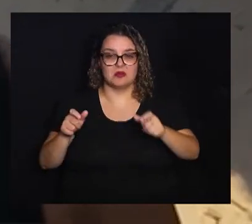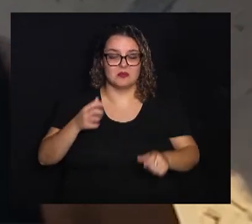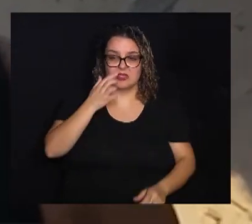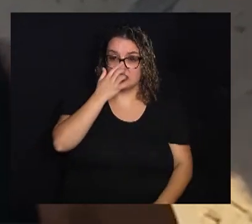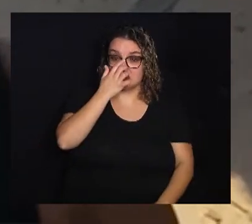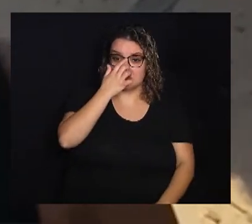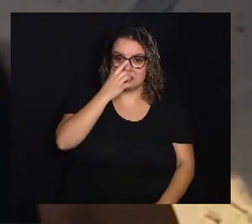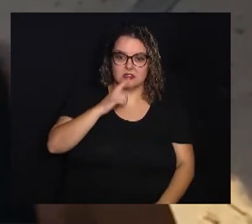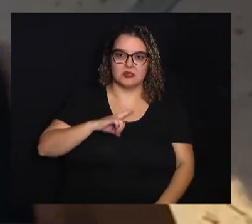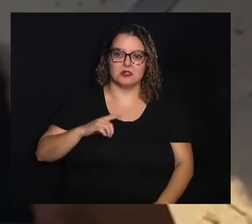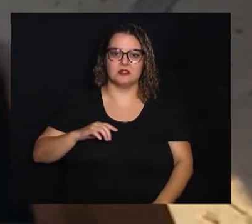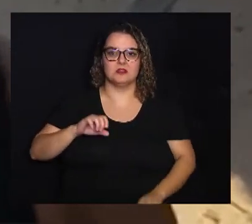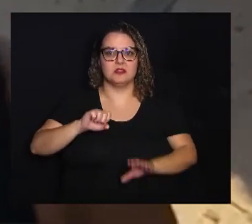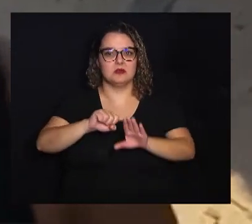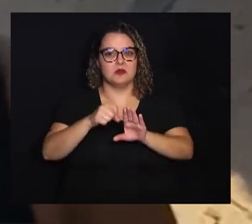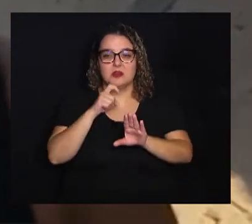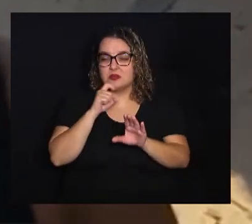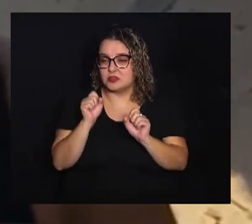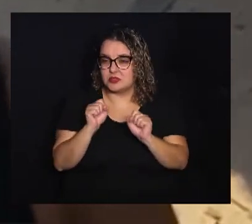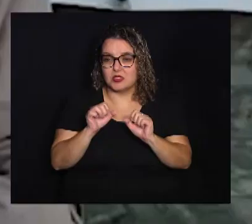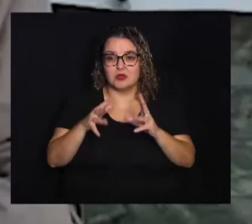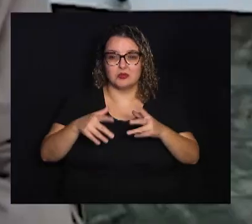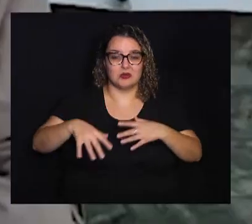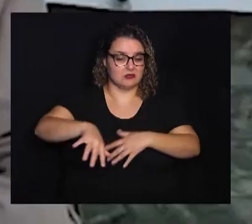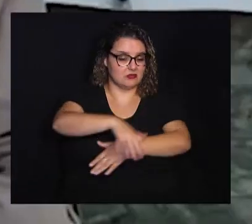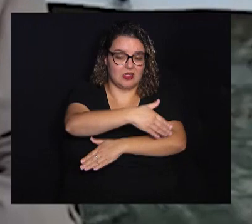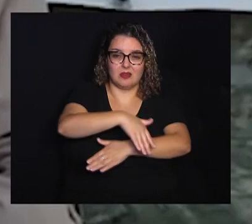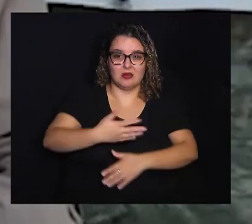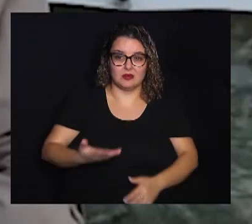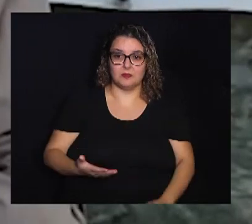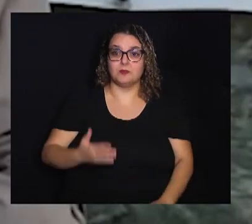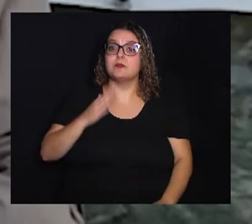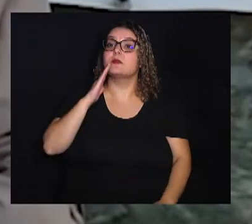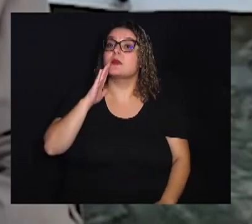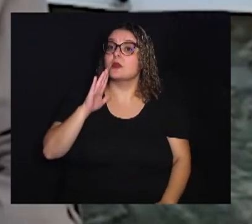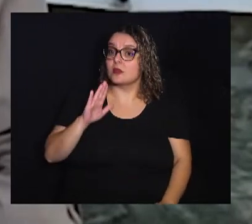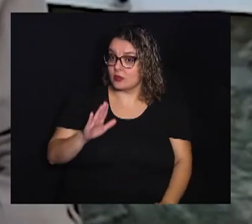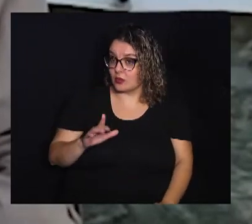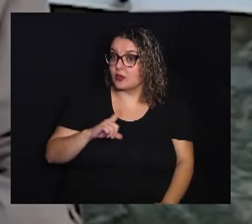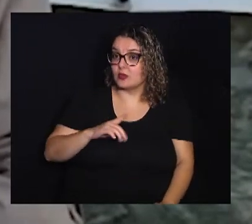tinham tirado suas geladeiras, que estava tudo lá no meio da rua. Tinha sido prometido